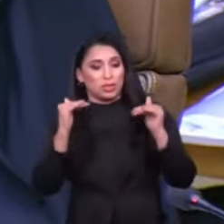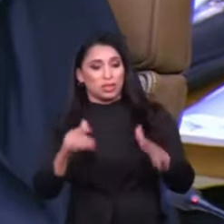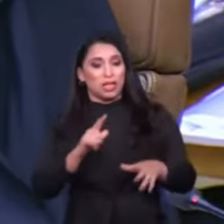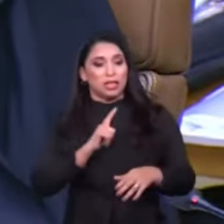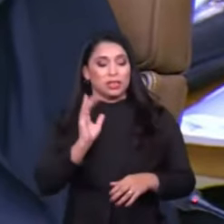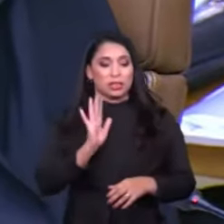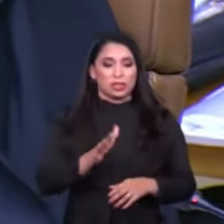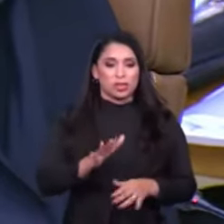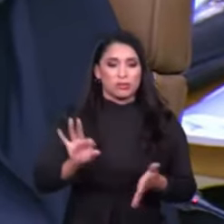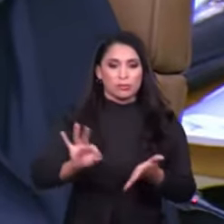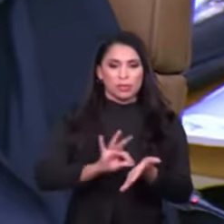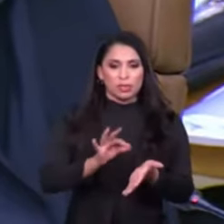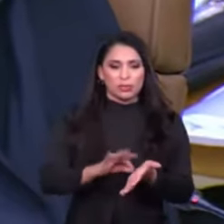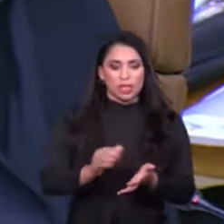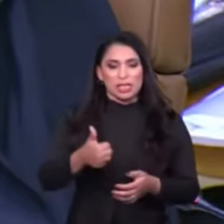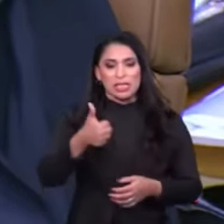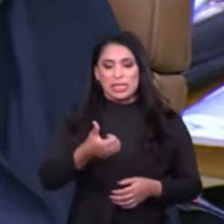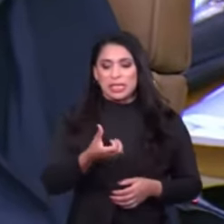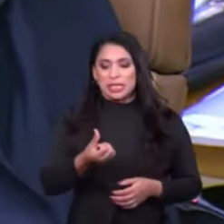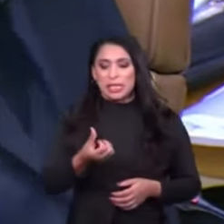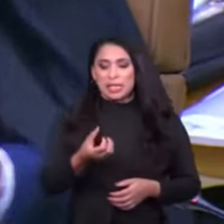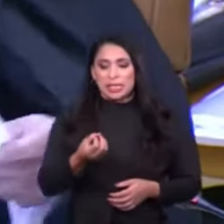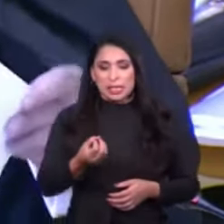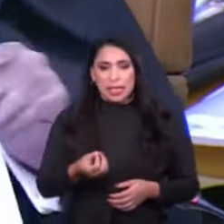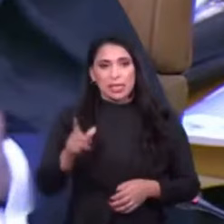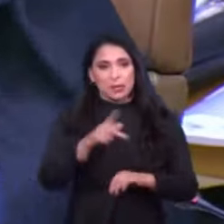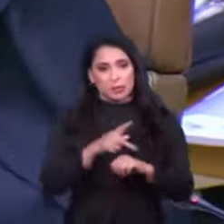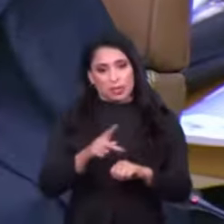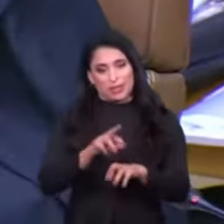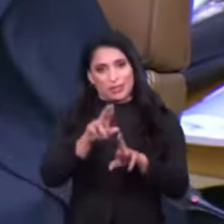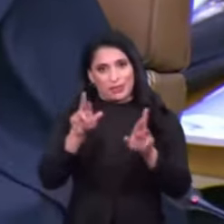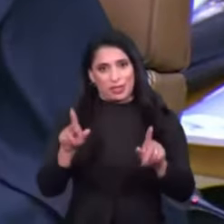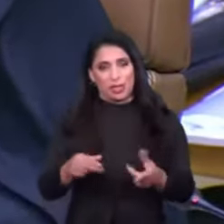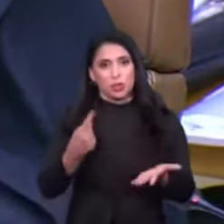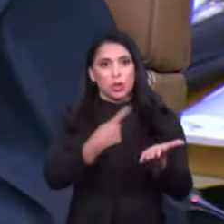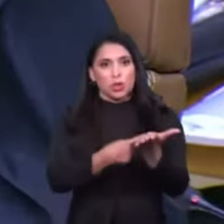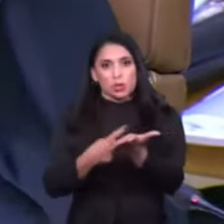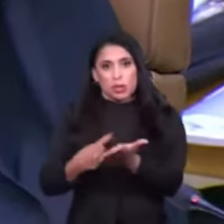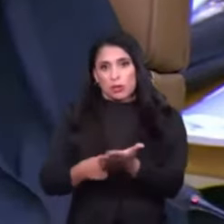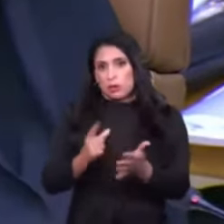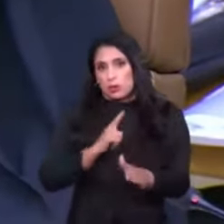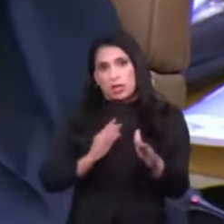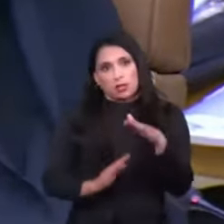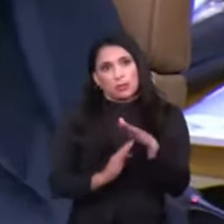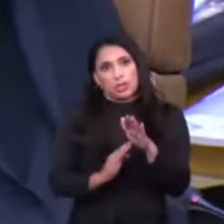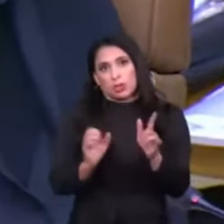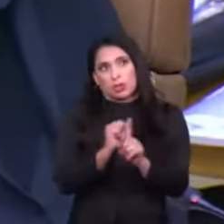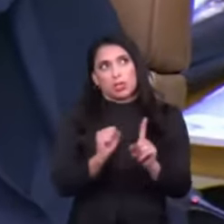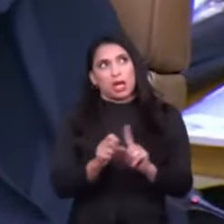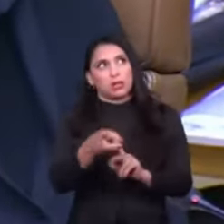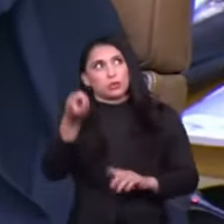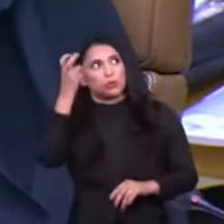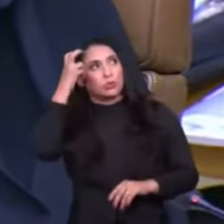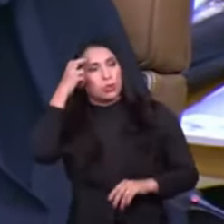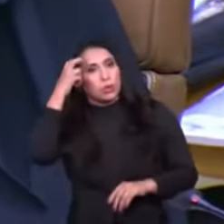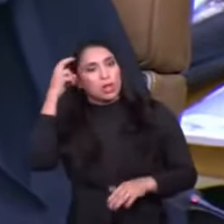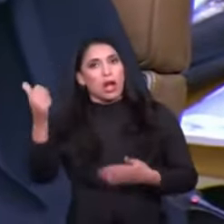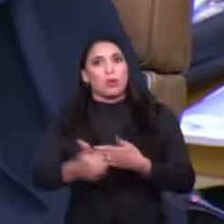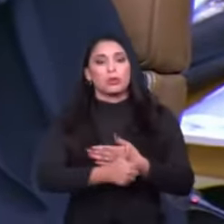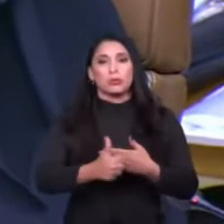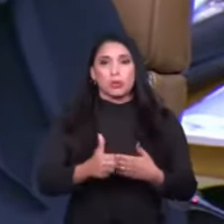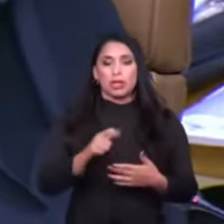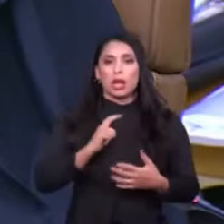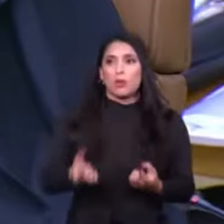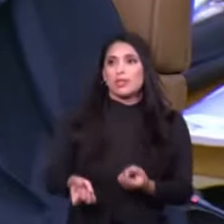que foram ratificadas por 160 nações. Os acordos impõem limites sociais, culturais e mesmo morais ao comércio e consumo